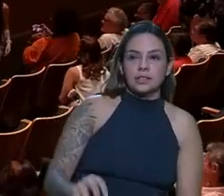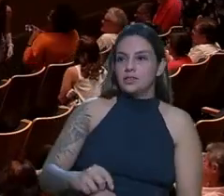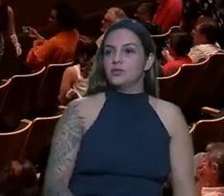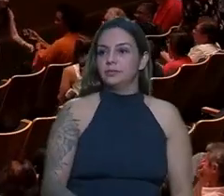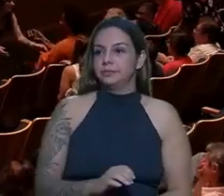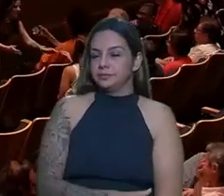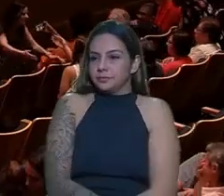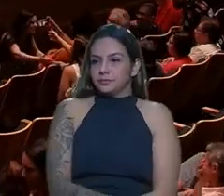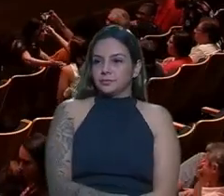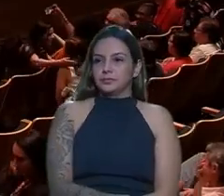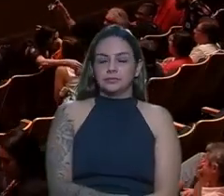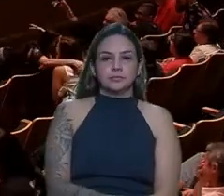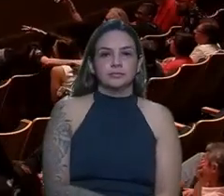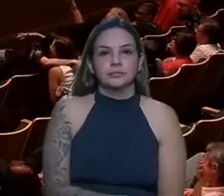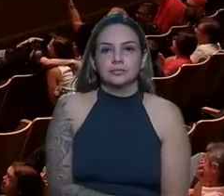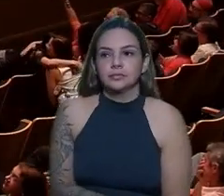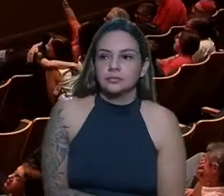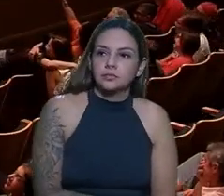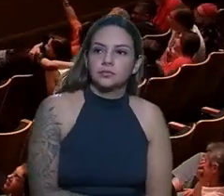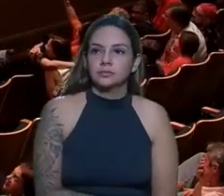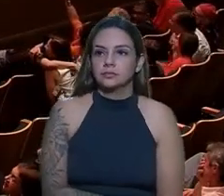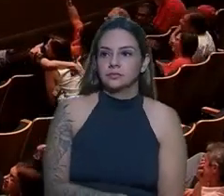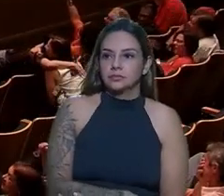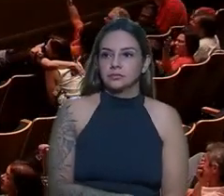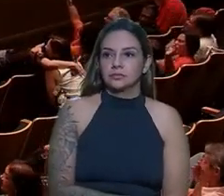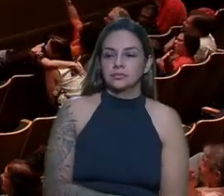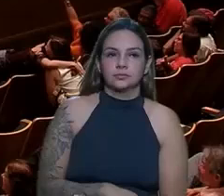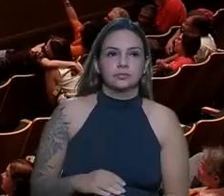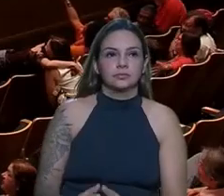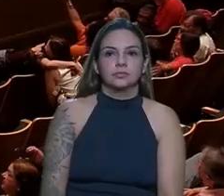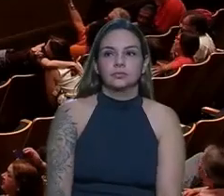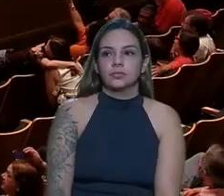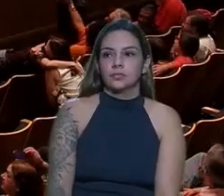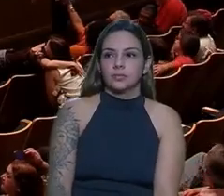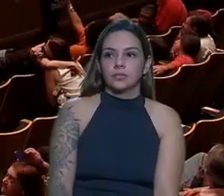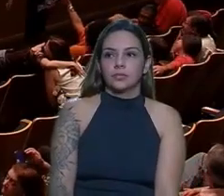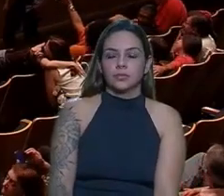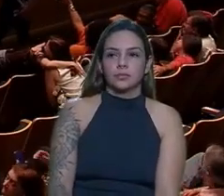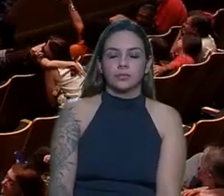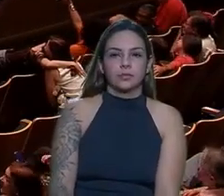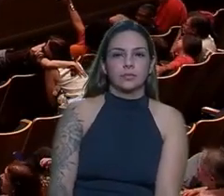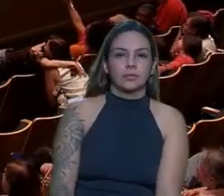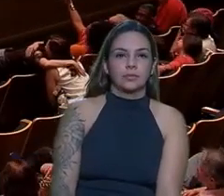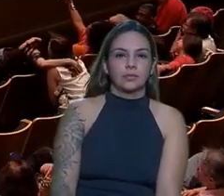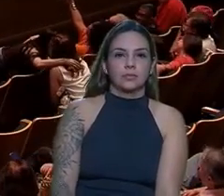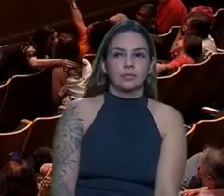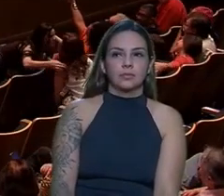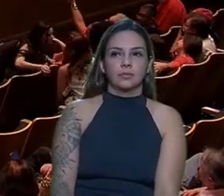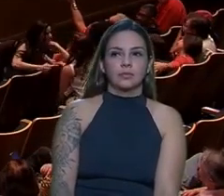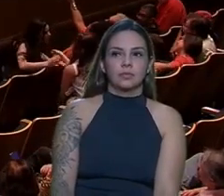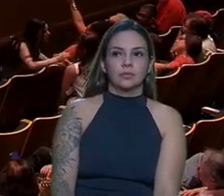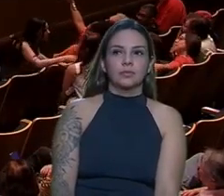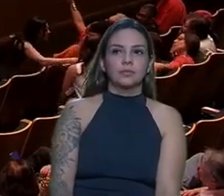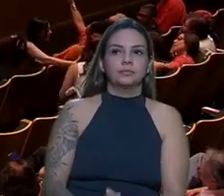Abertura, com autoridades, patrocinadores e curadores. A abertura acontece em um auditório com um grande palco. Ao fundo do